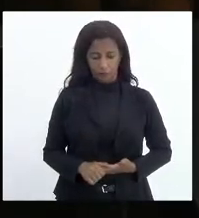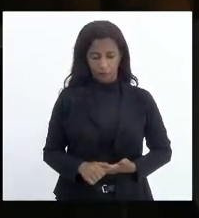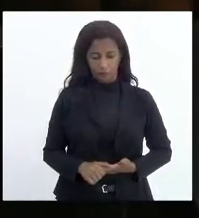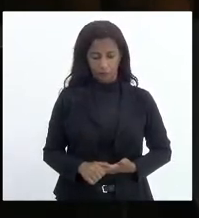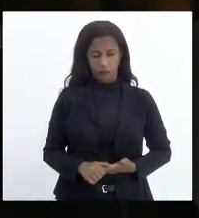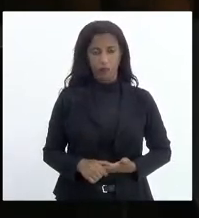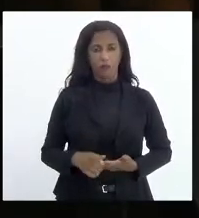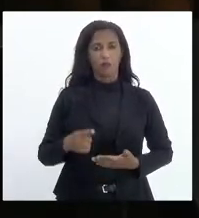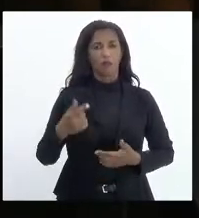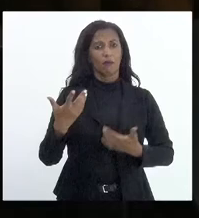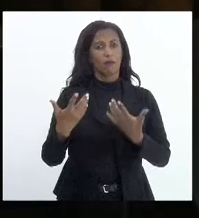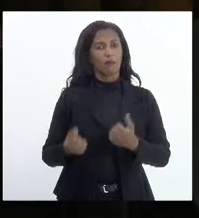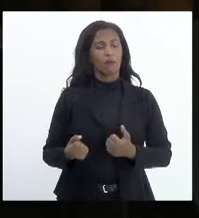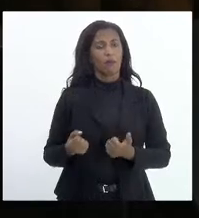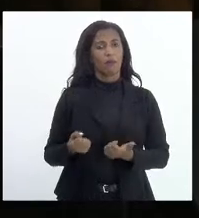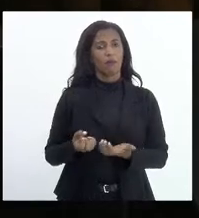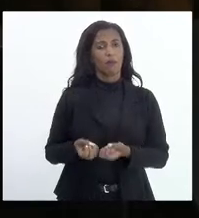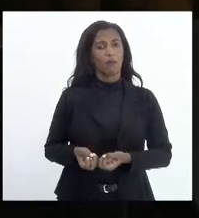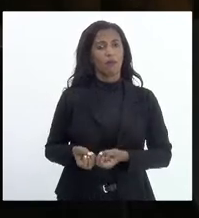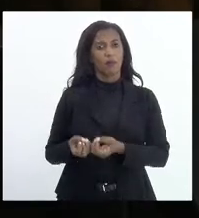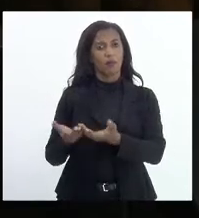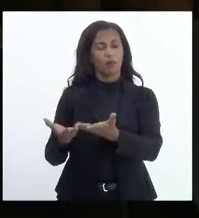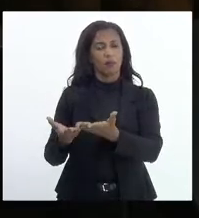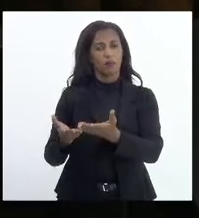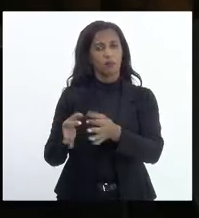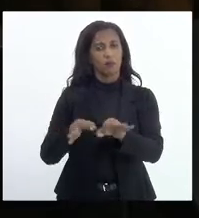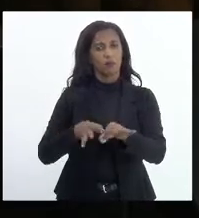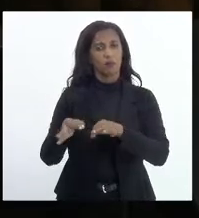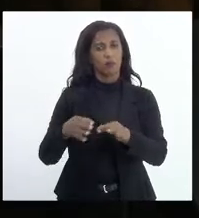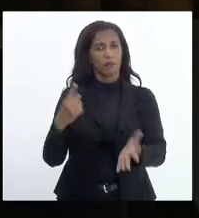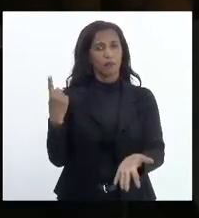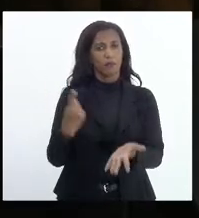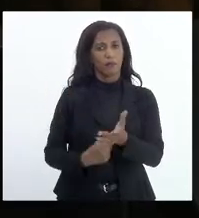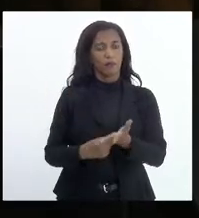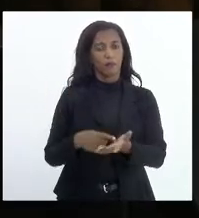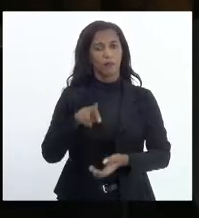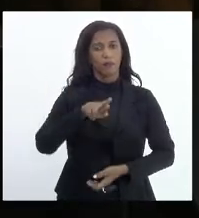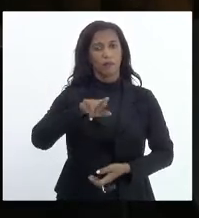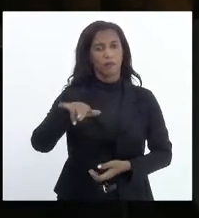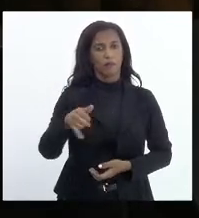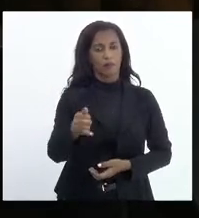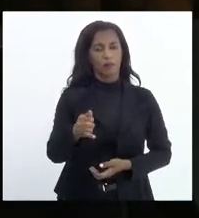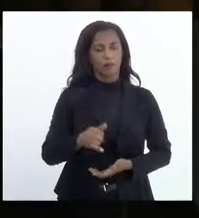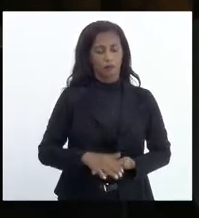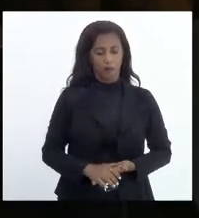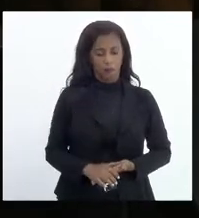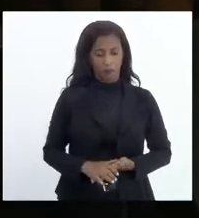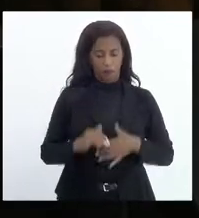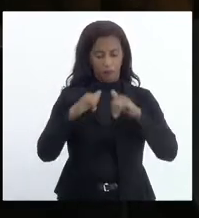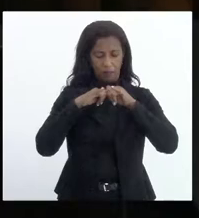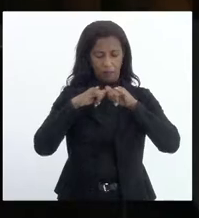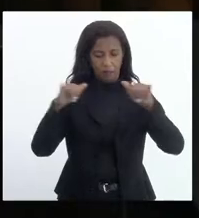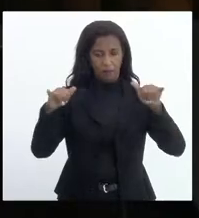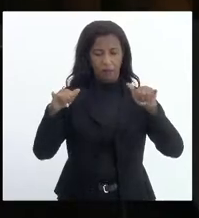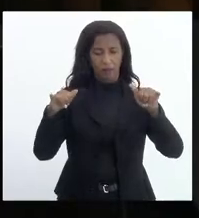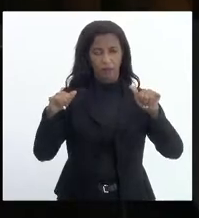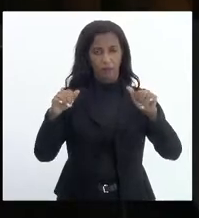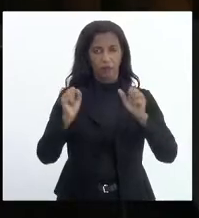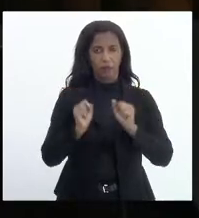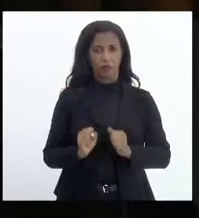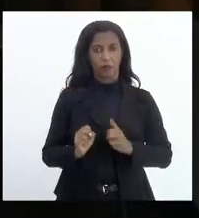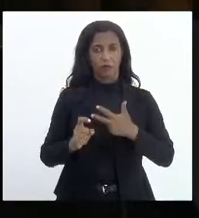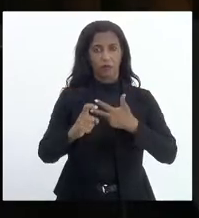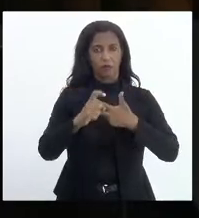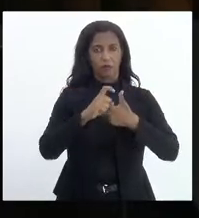recém lançamento do plano pacto RJ anunciado pelo poder executivo